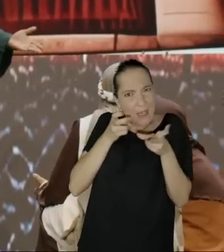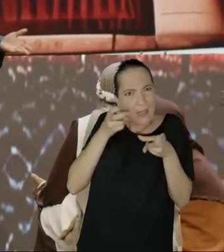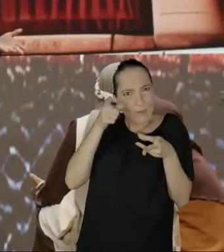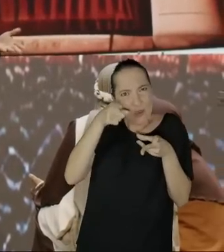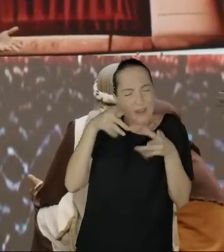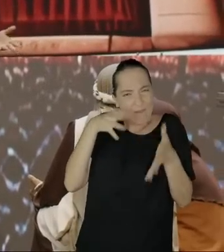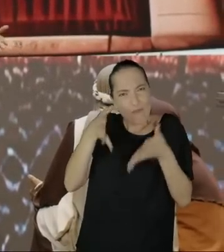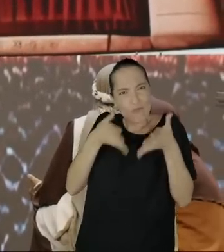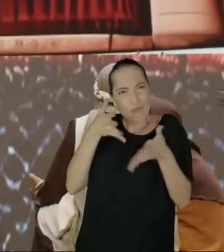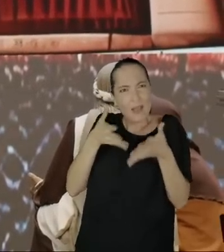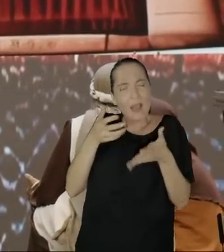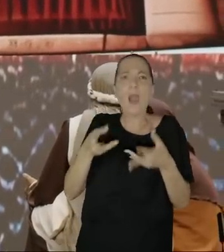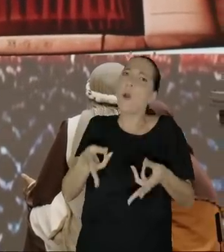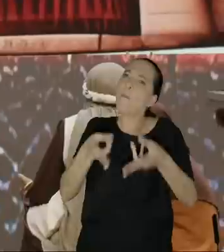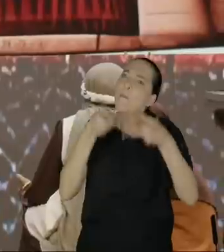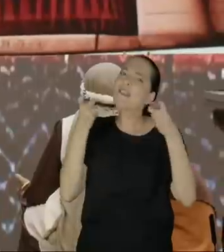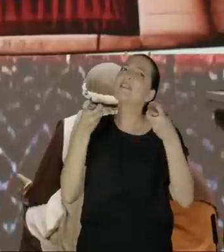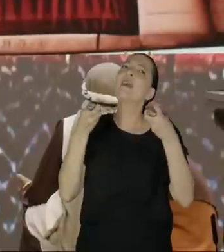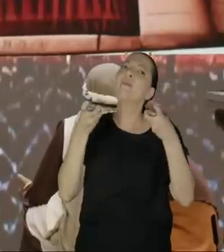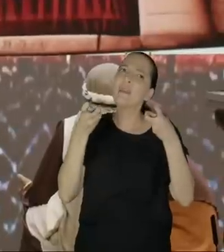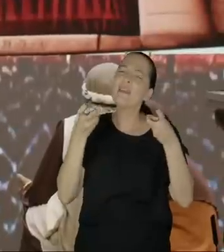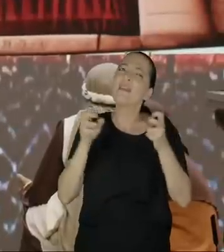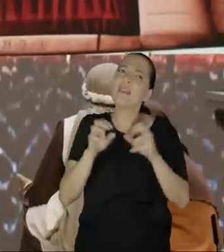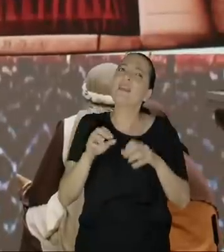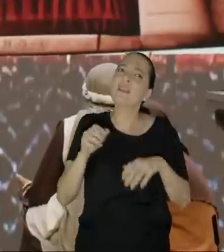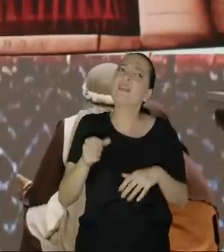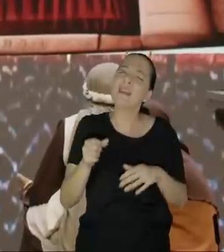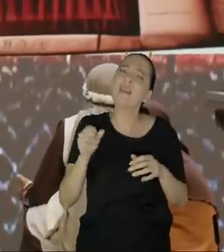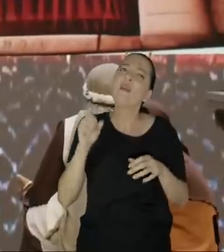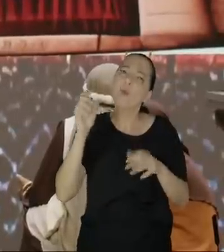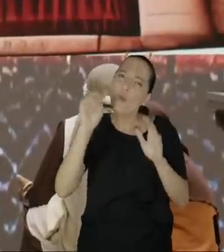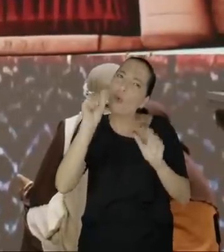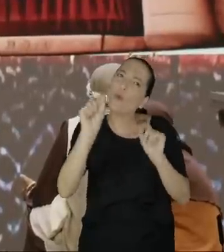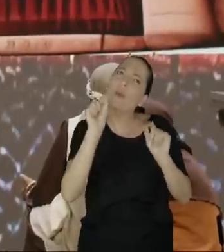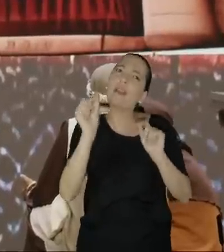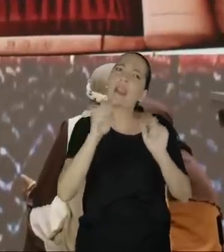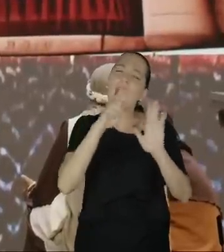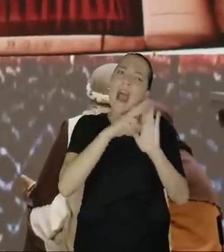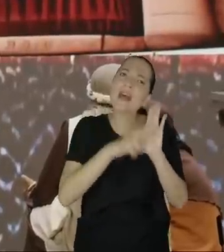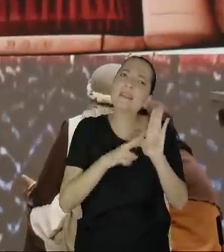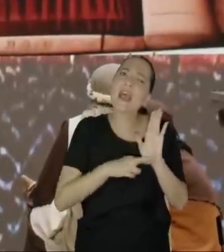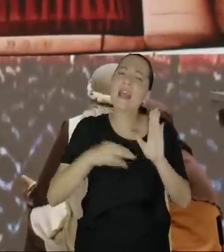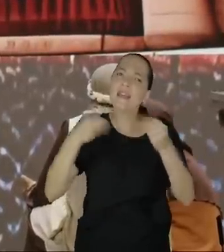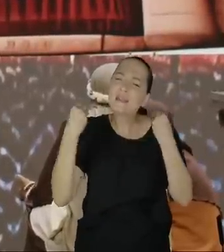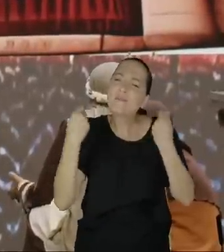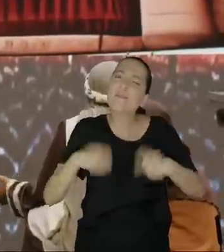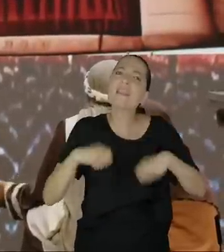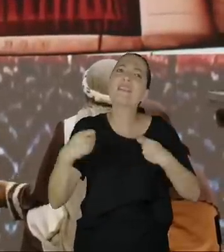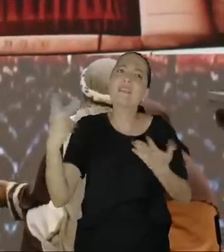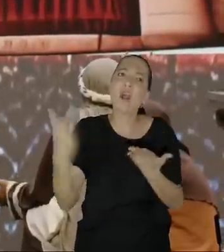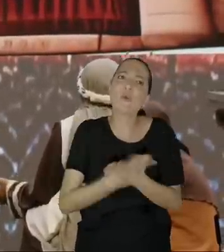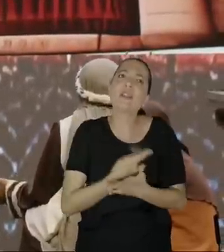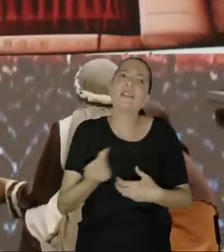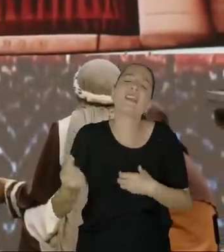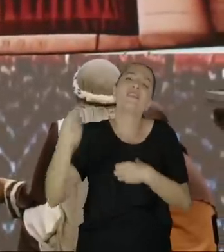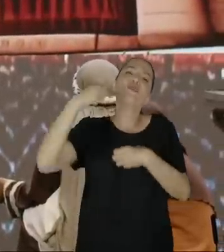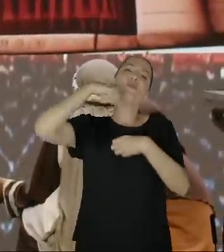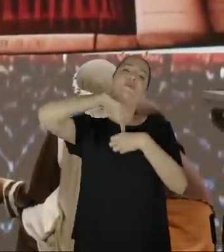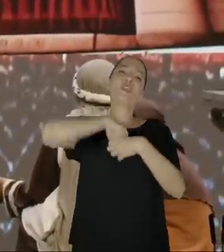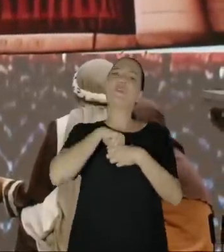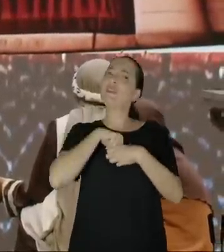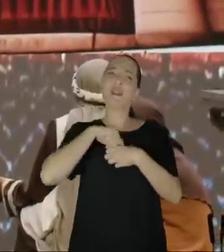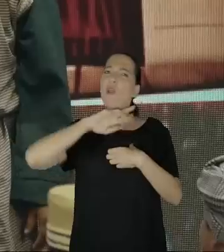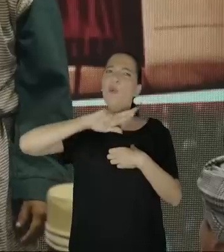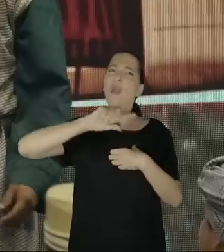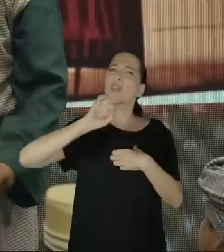parece ter vida. E é isso que queremos, que os mandamentos tenham vida dentro dos nossos corações e não gravada